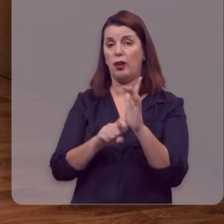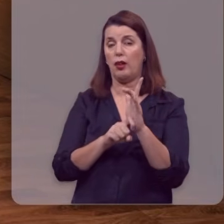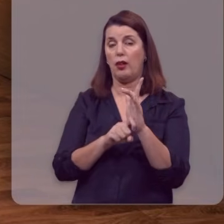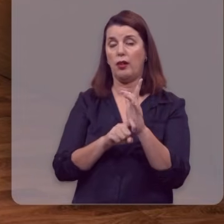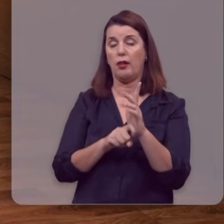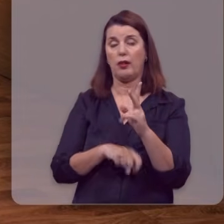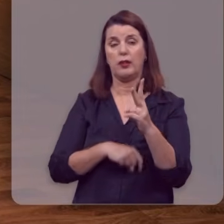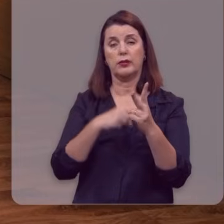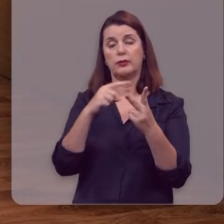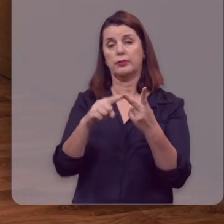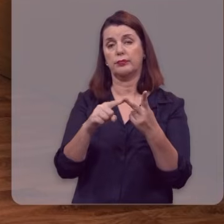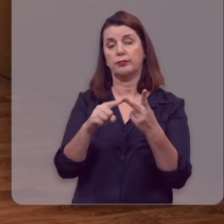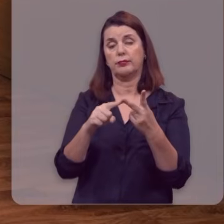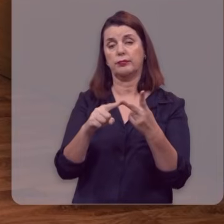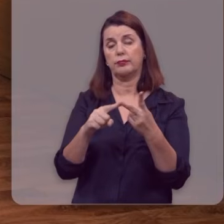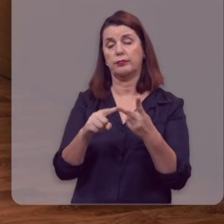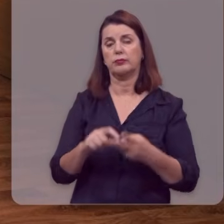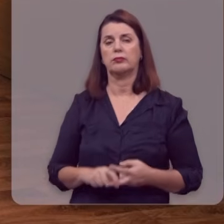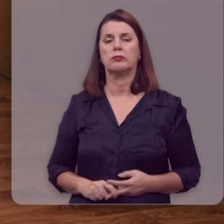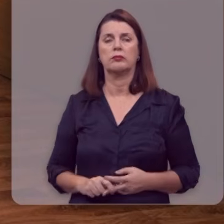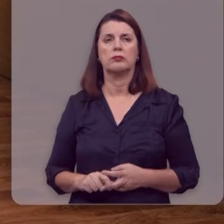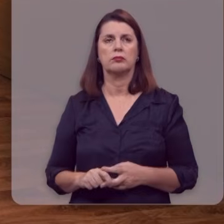drogas deletérias,